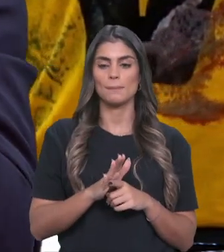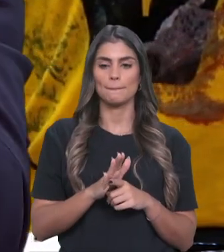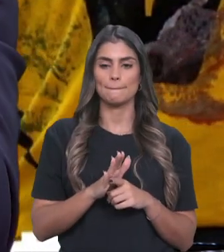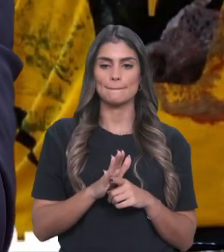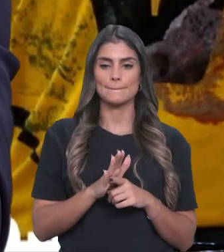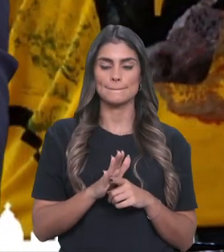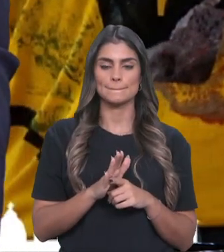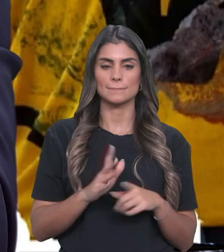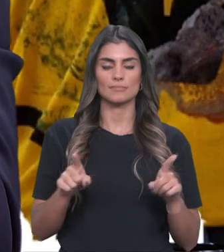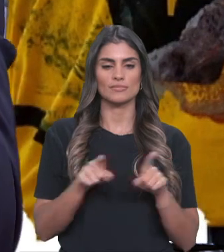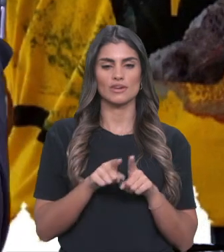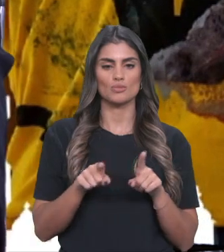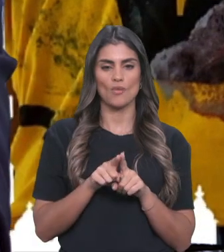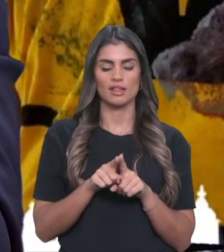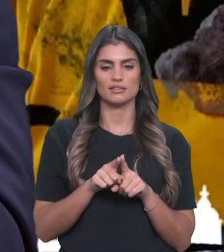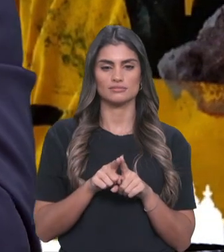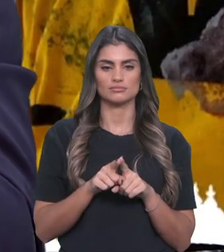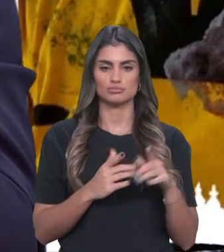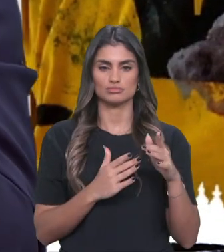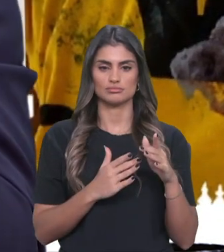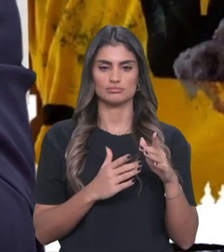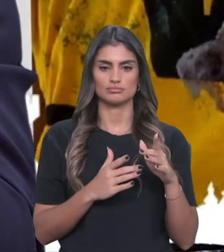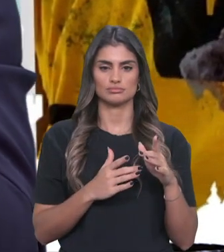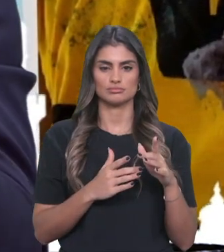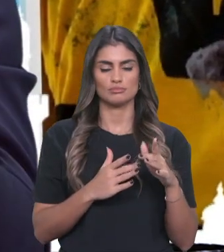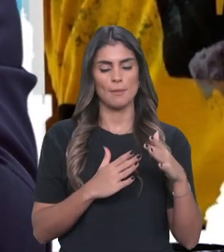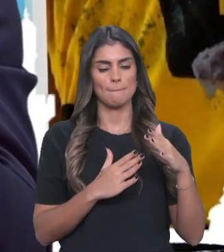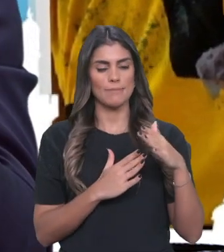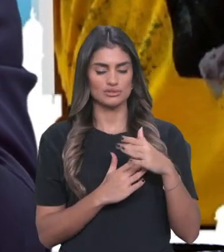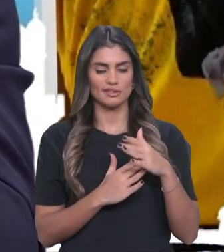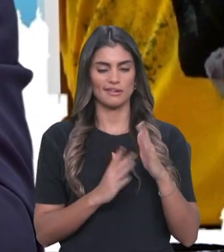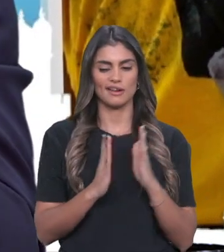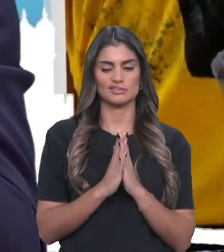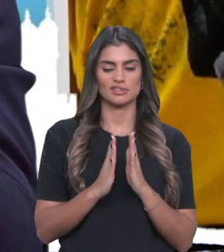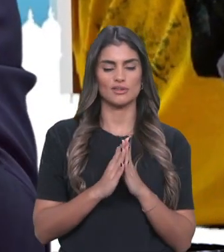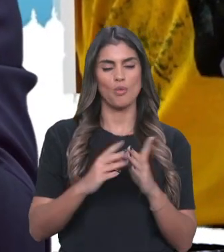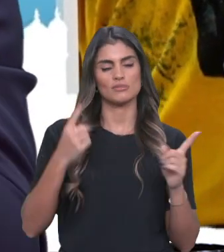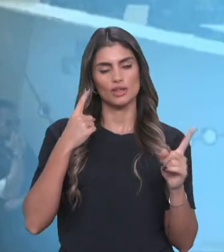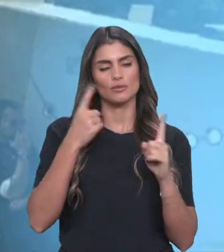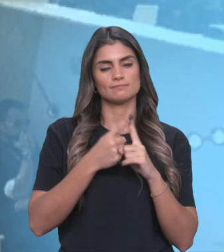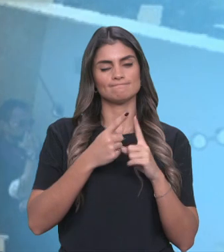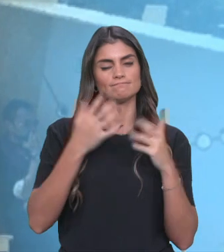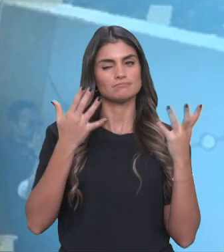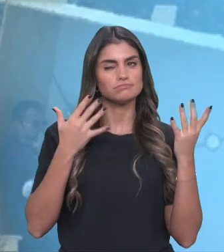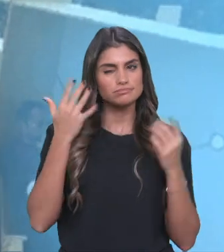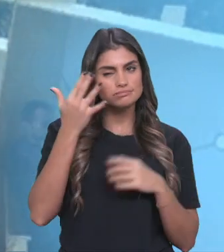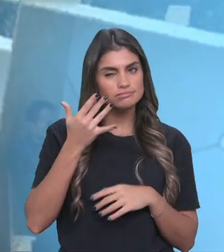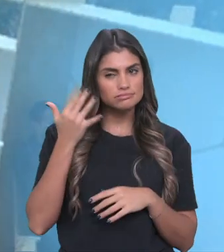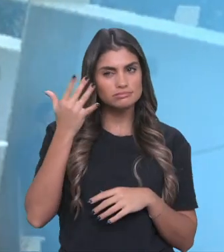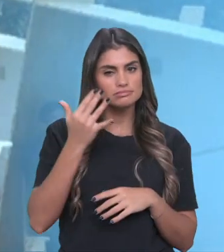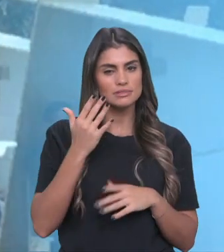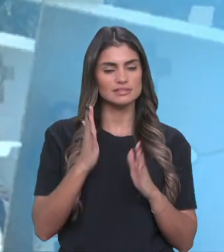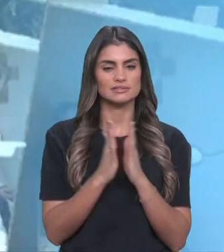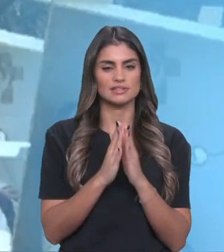É como que uma estação, uma pausa que a Igreja faz para refletir, rezar, adorar